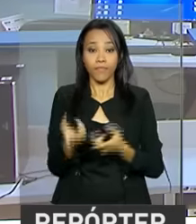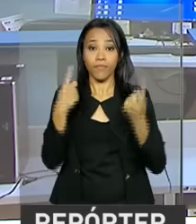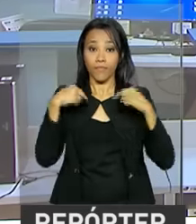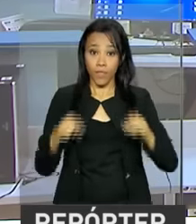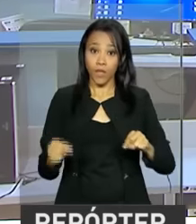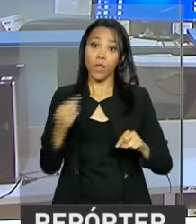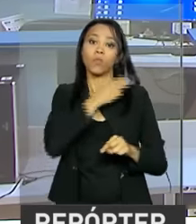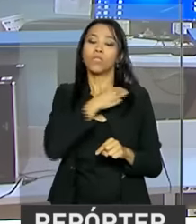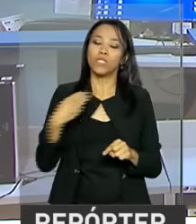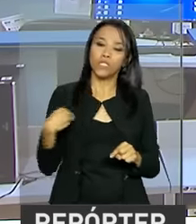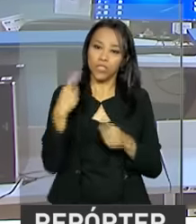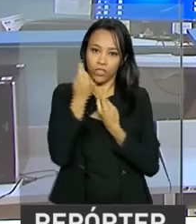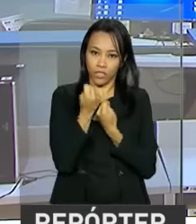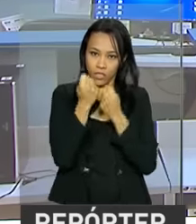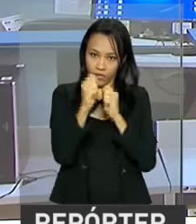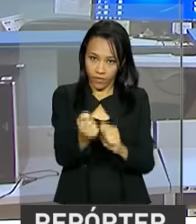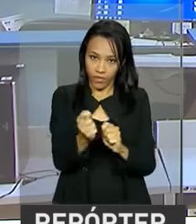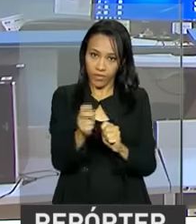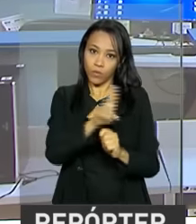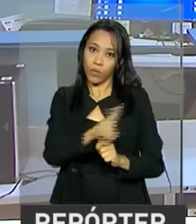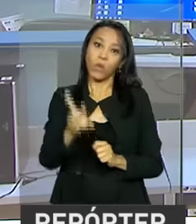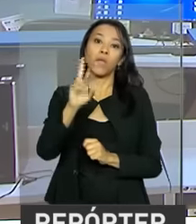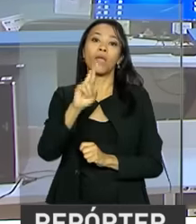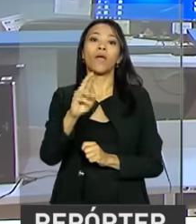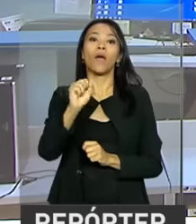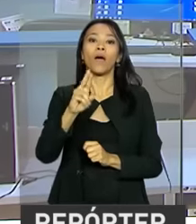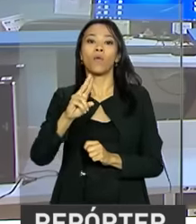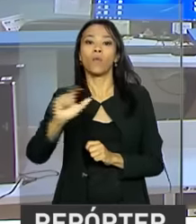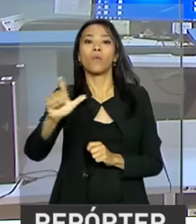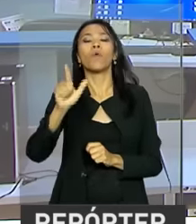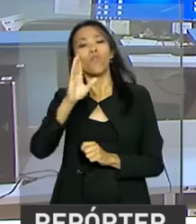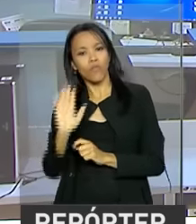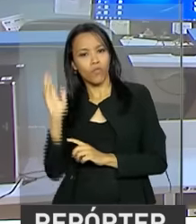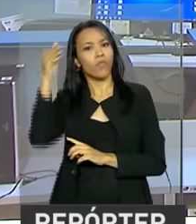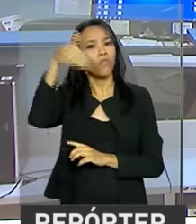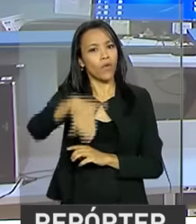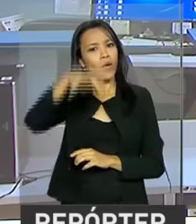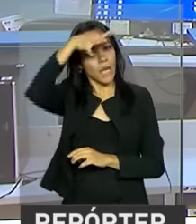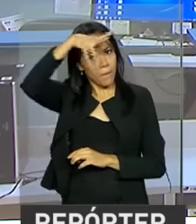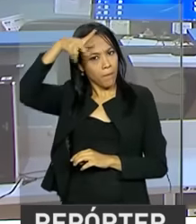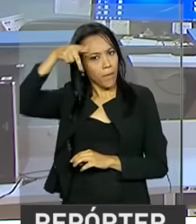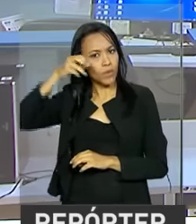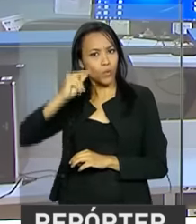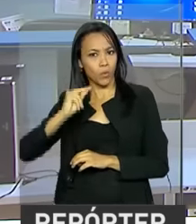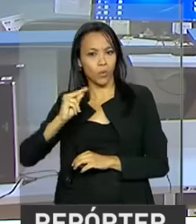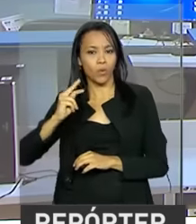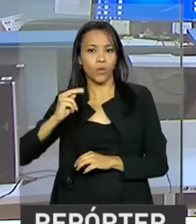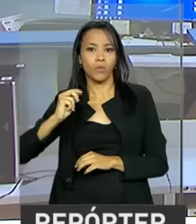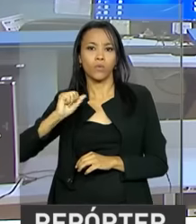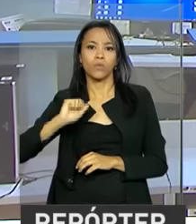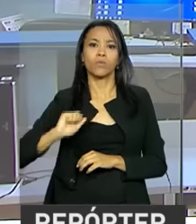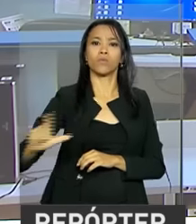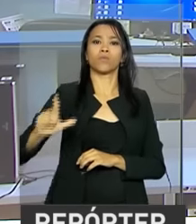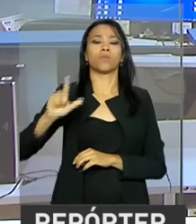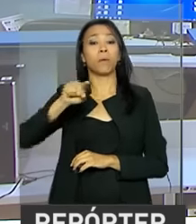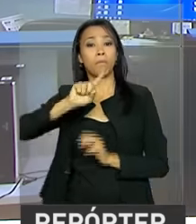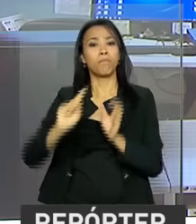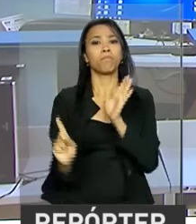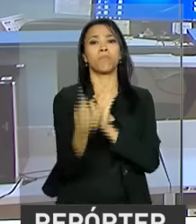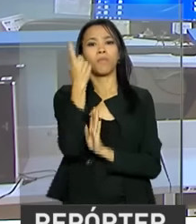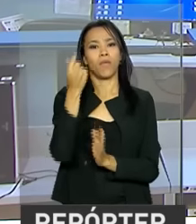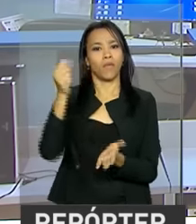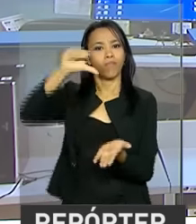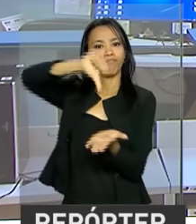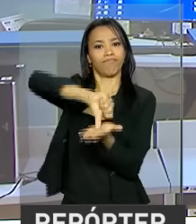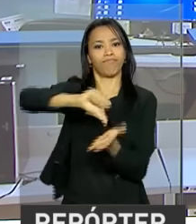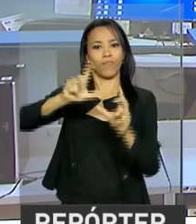ministro da Defesa Raul jugman Raul jugman esteve no Mato Grosso do Sul onde foi instalada a primeira unidade